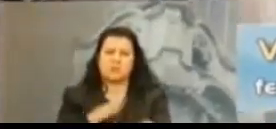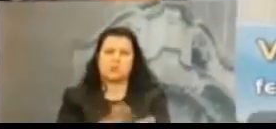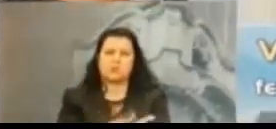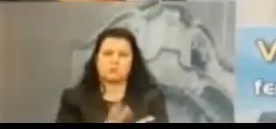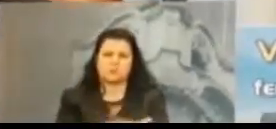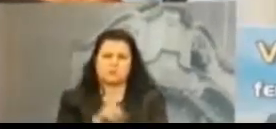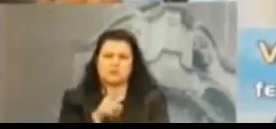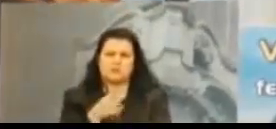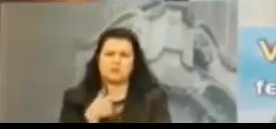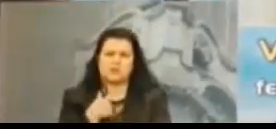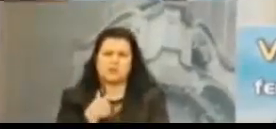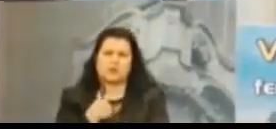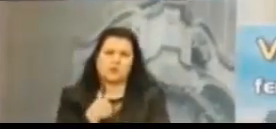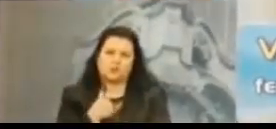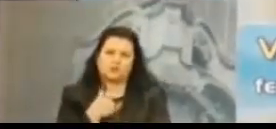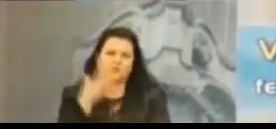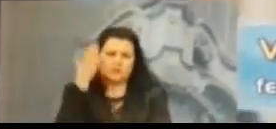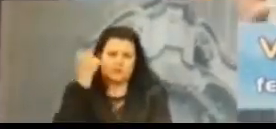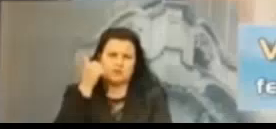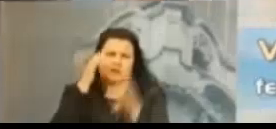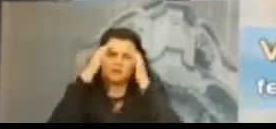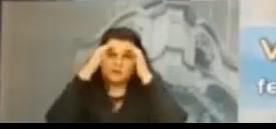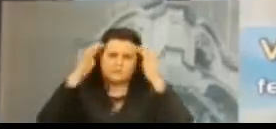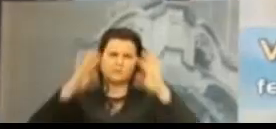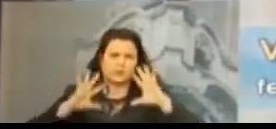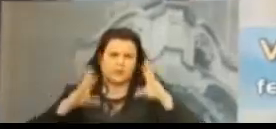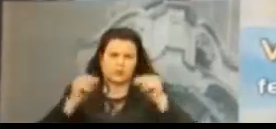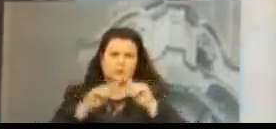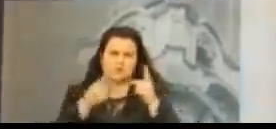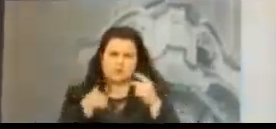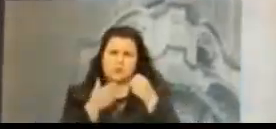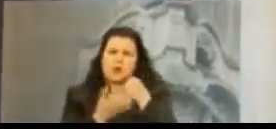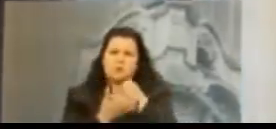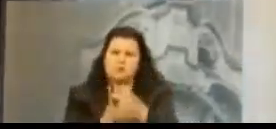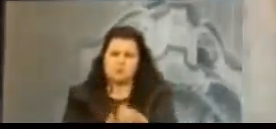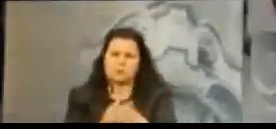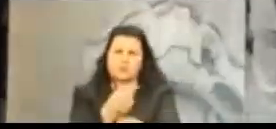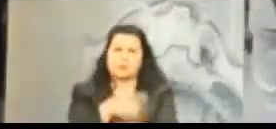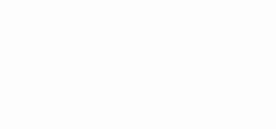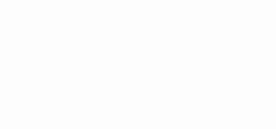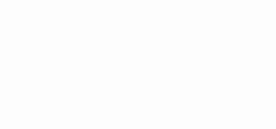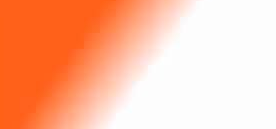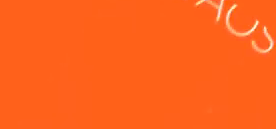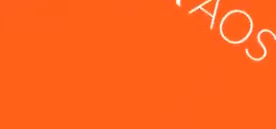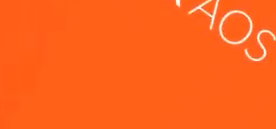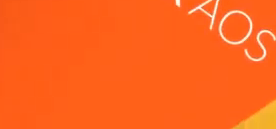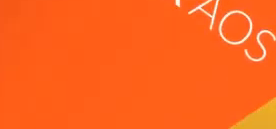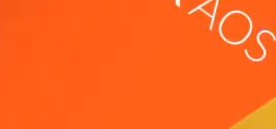cumprimentá-los e que respeitamos todos. Mas... Fica o registro. Muito obrigado.